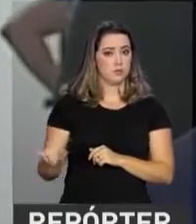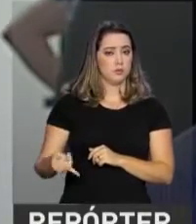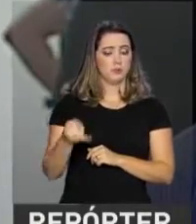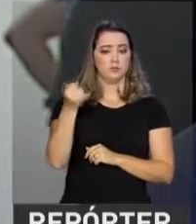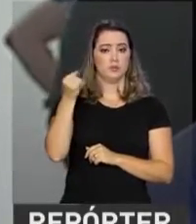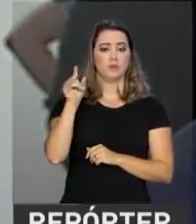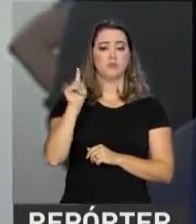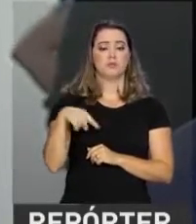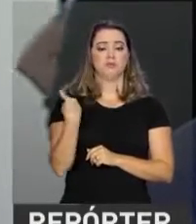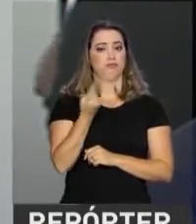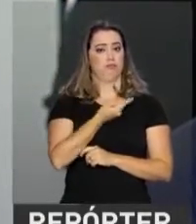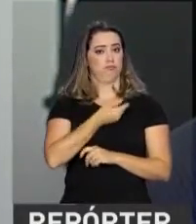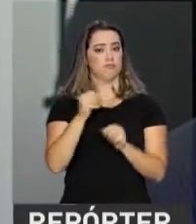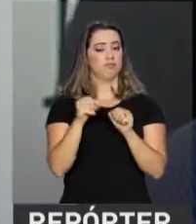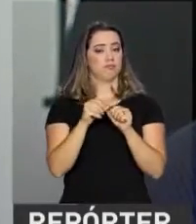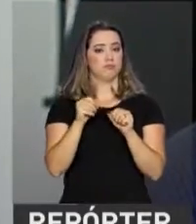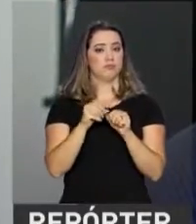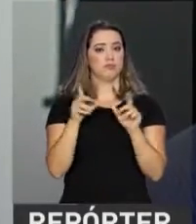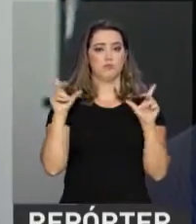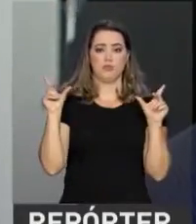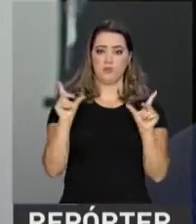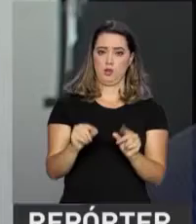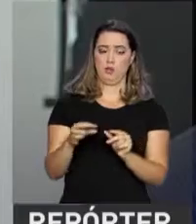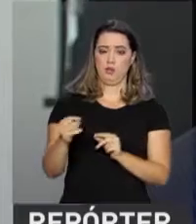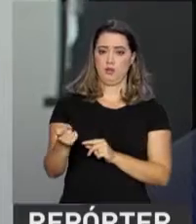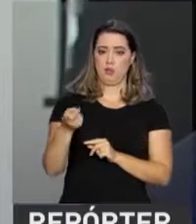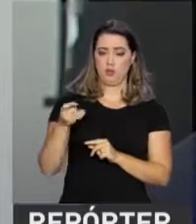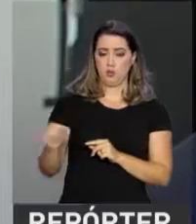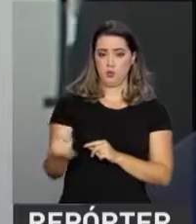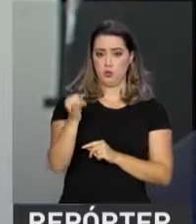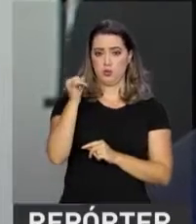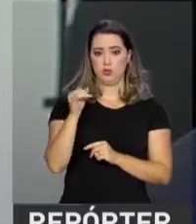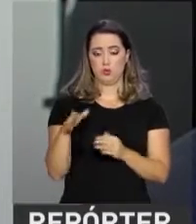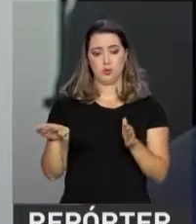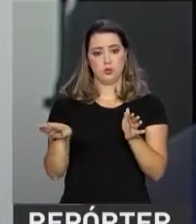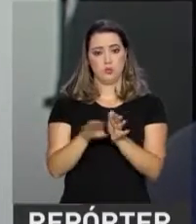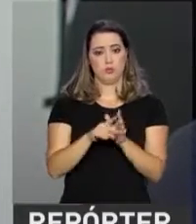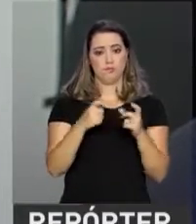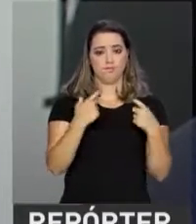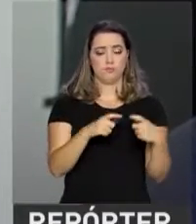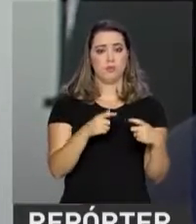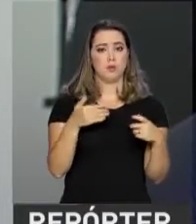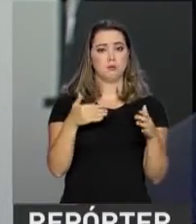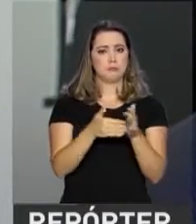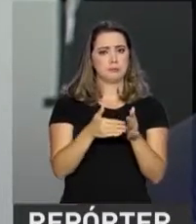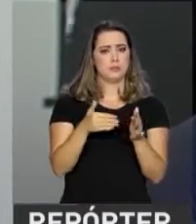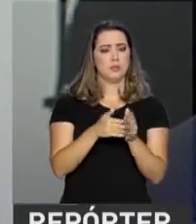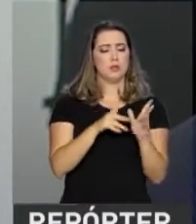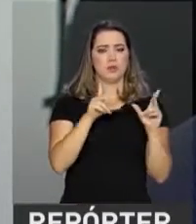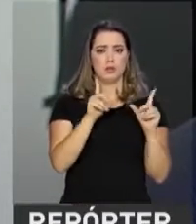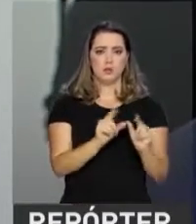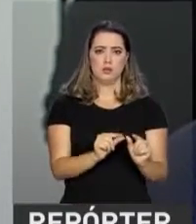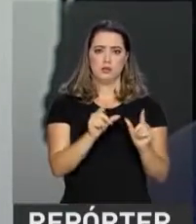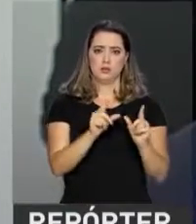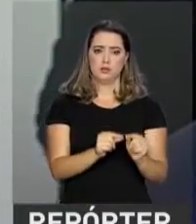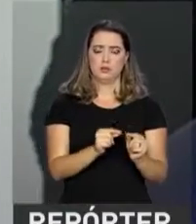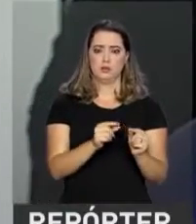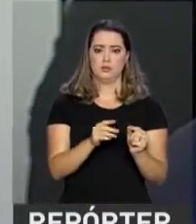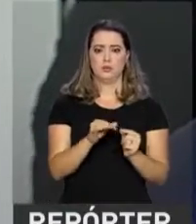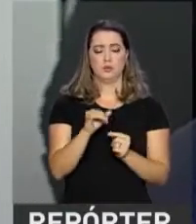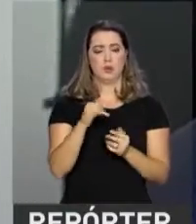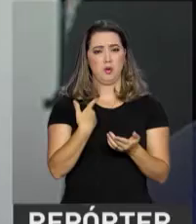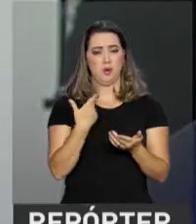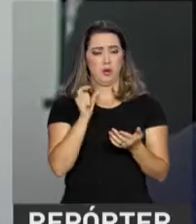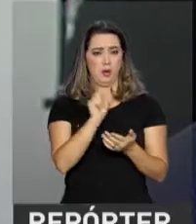juro é nós fazemos a queda da taxa de juro chega na ponta através da diminuição do spred que é